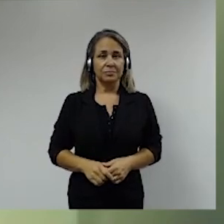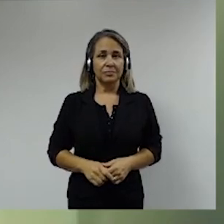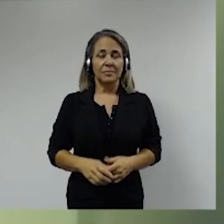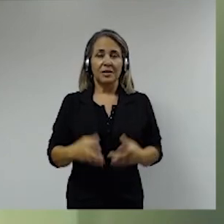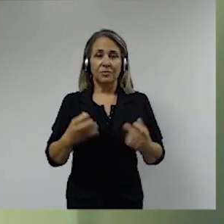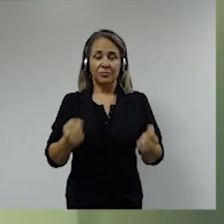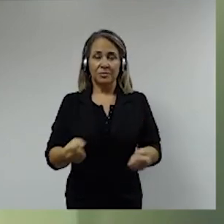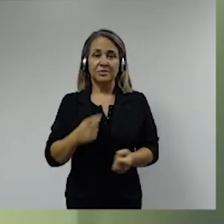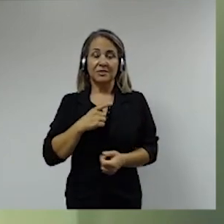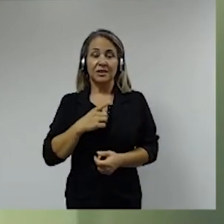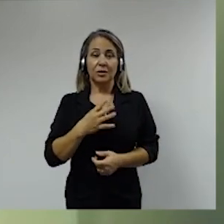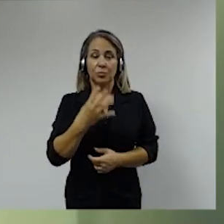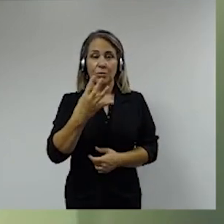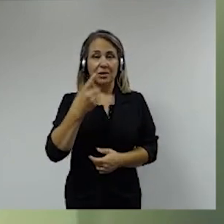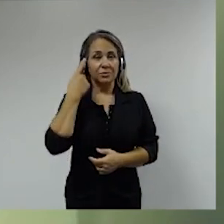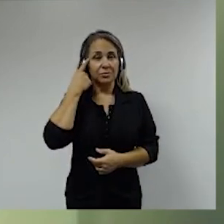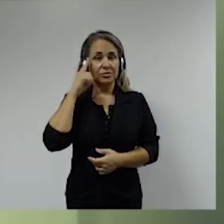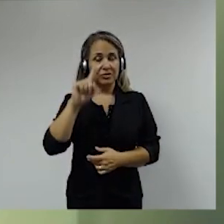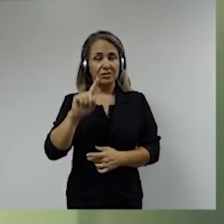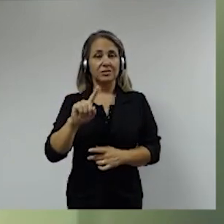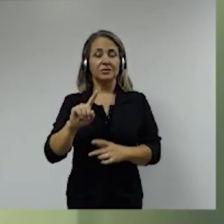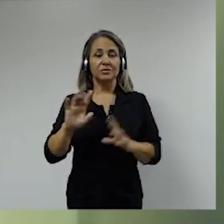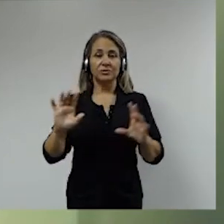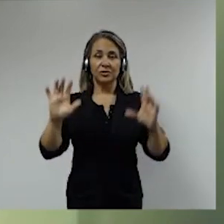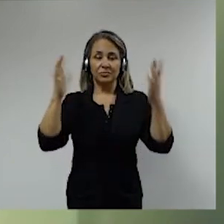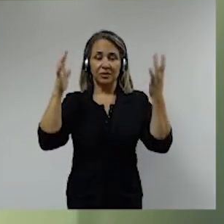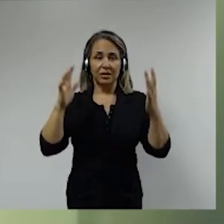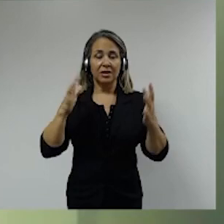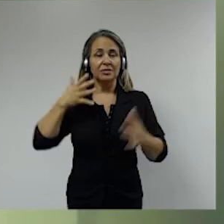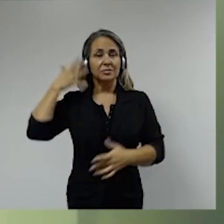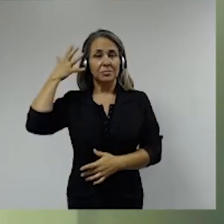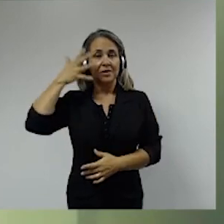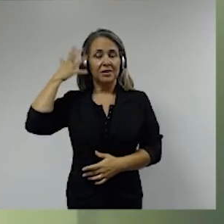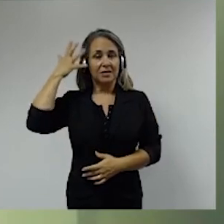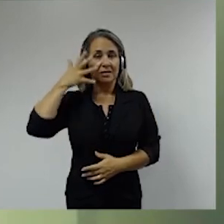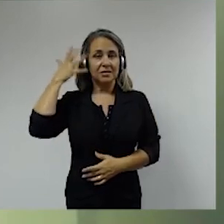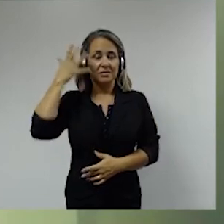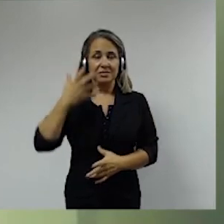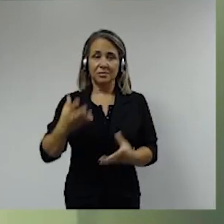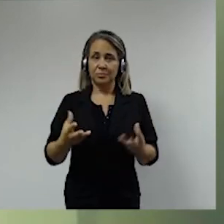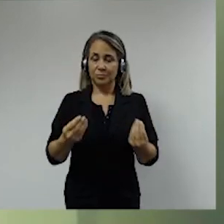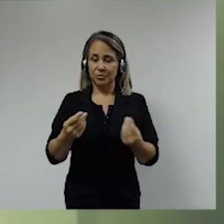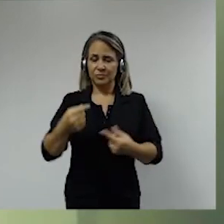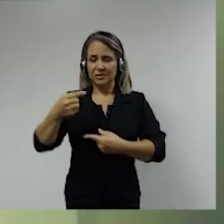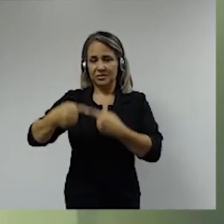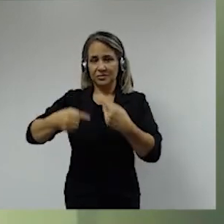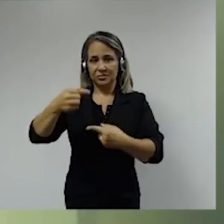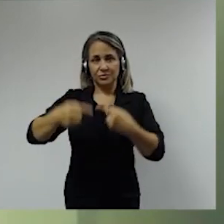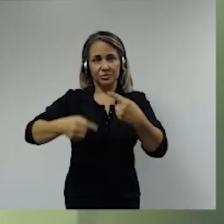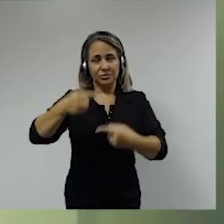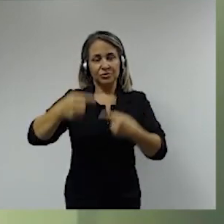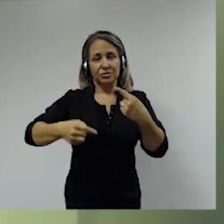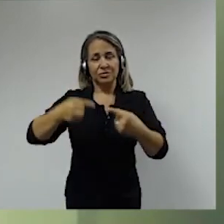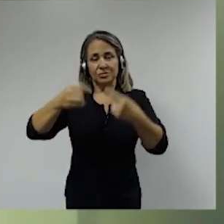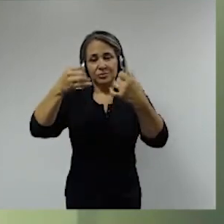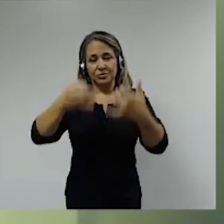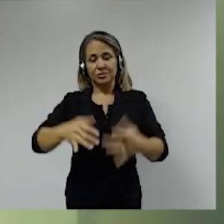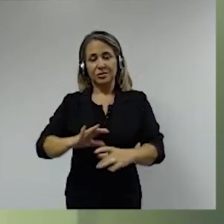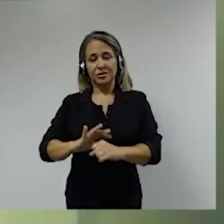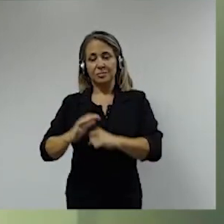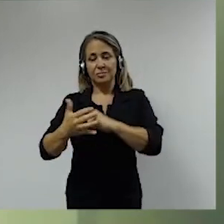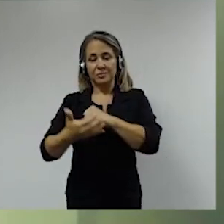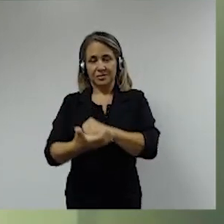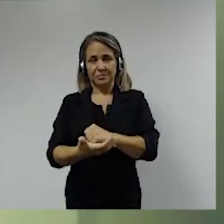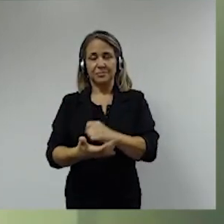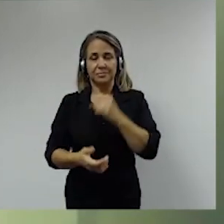Vamos ter 4 dias aí de evento, de palestras, onde muito vai ser discutido em relação ao Covid, à